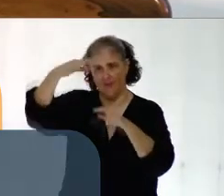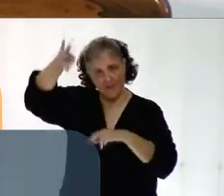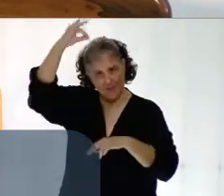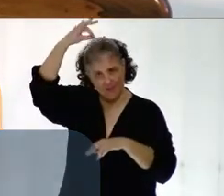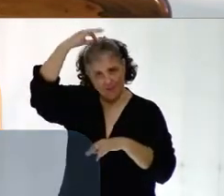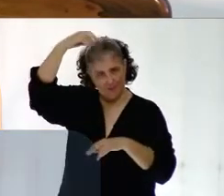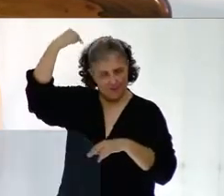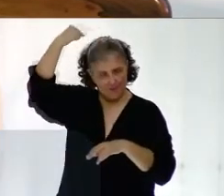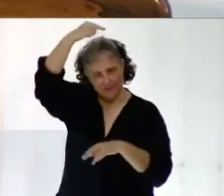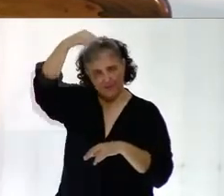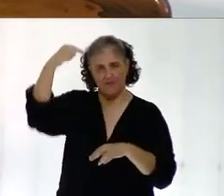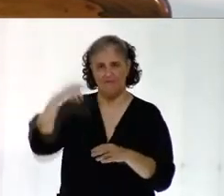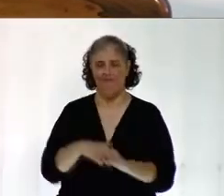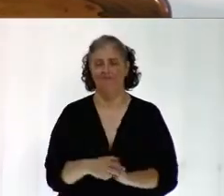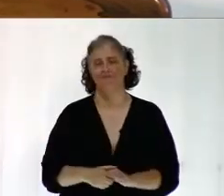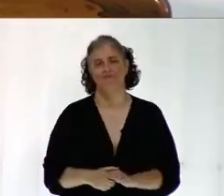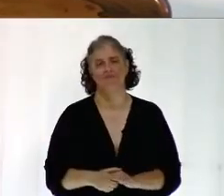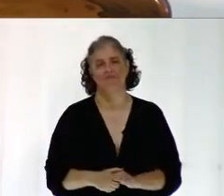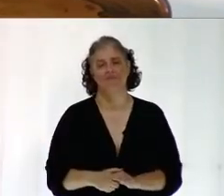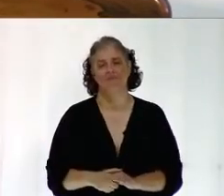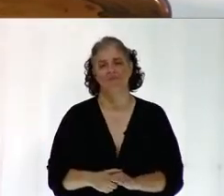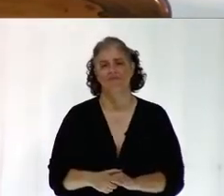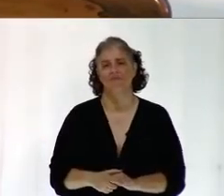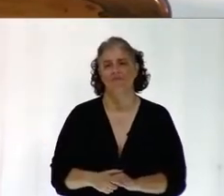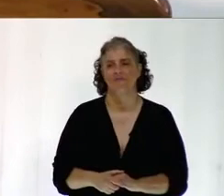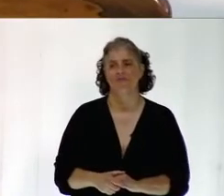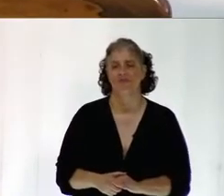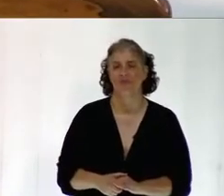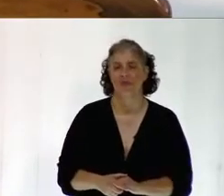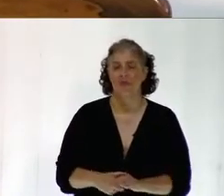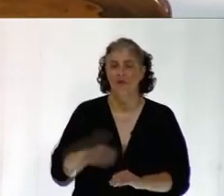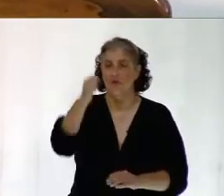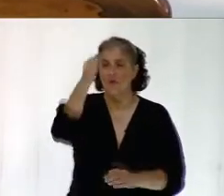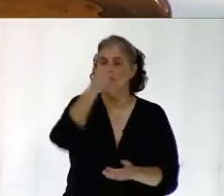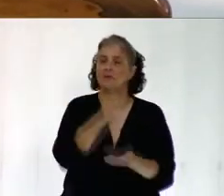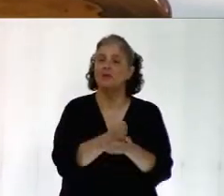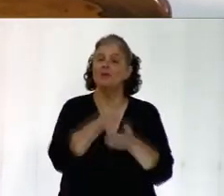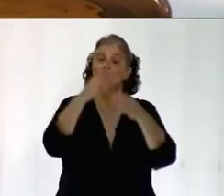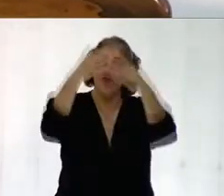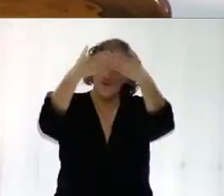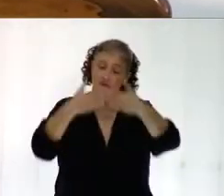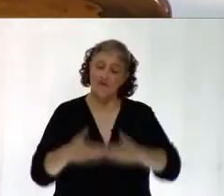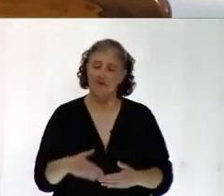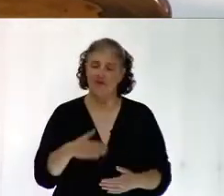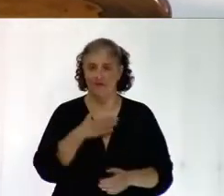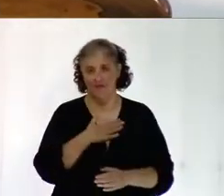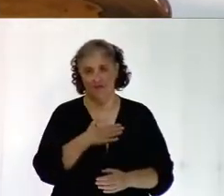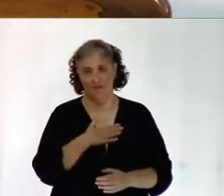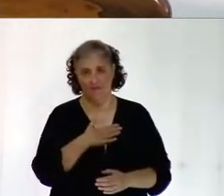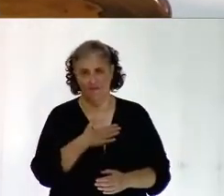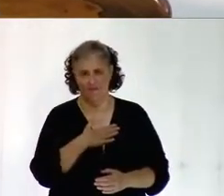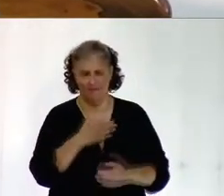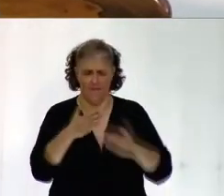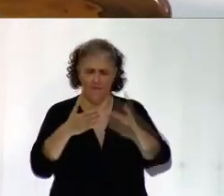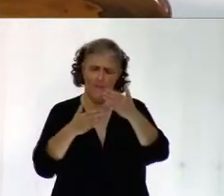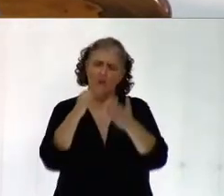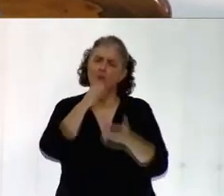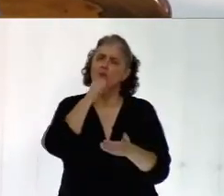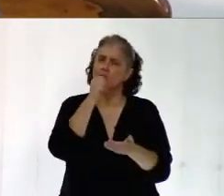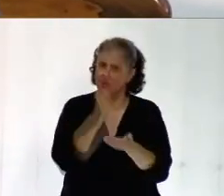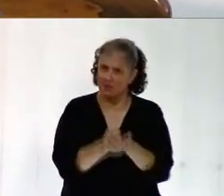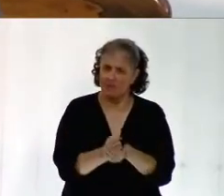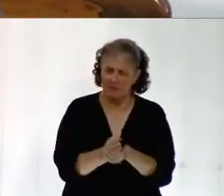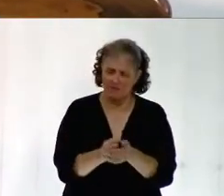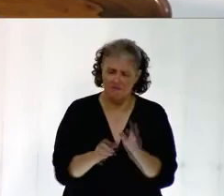e os mandamentos são não terás outros deuses diante de mim e os mandamentos são muito fortes